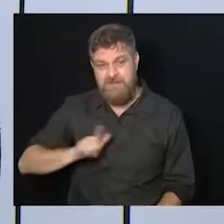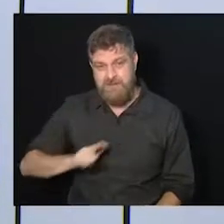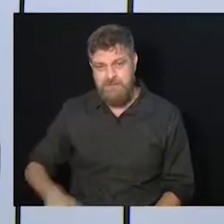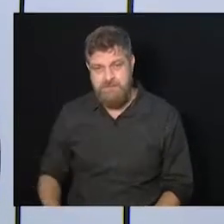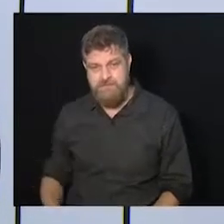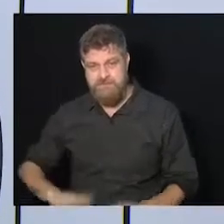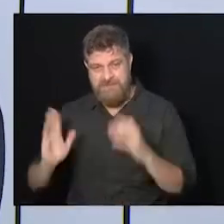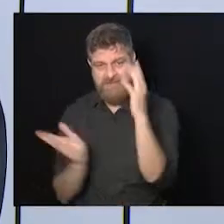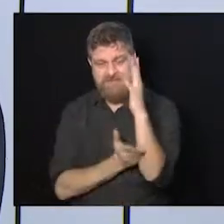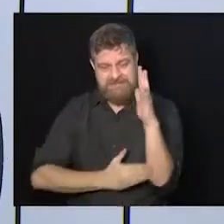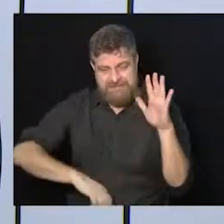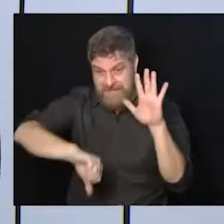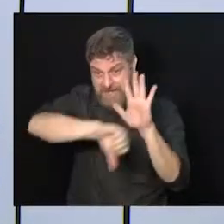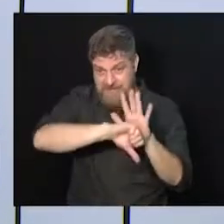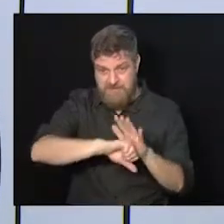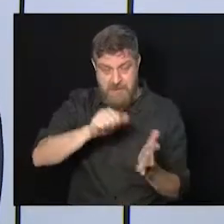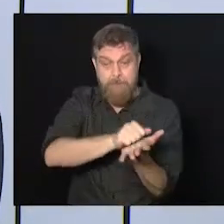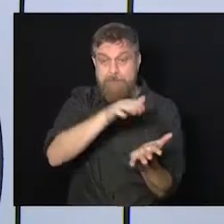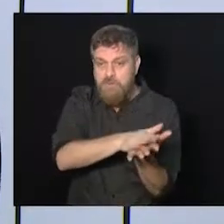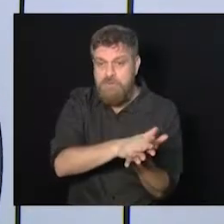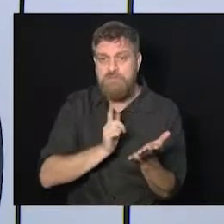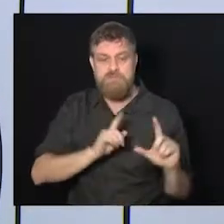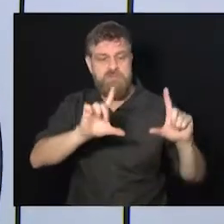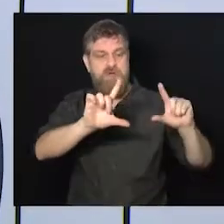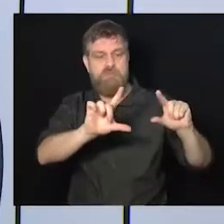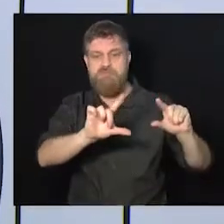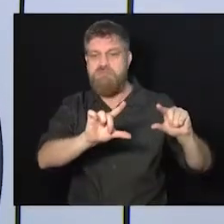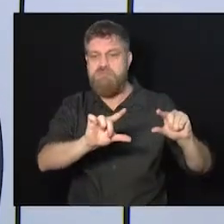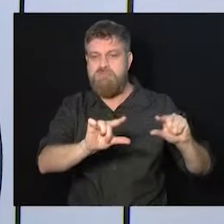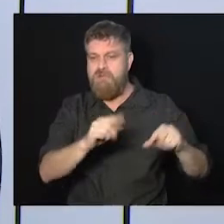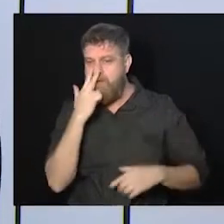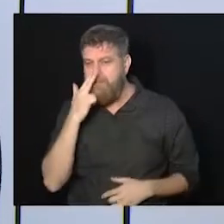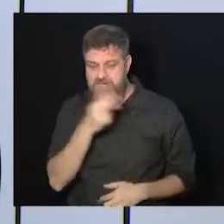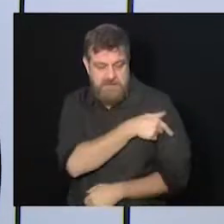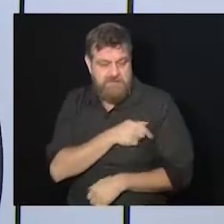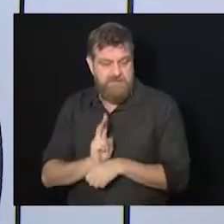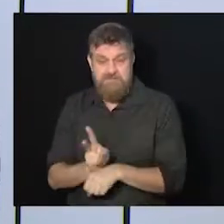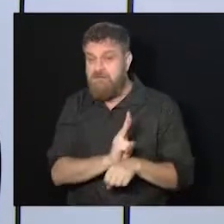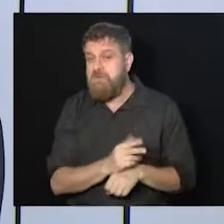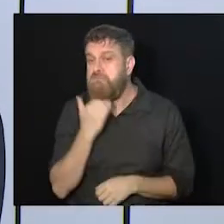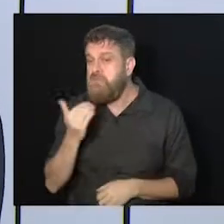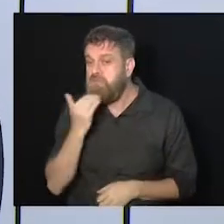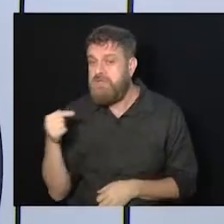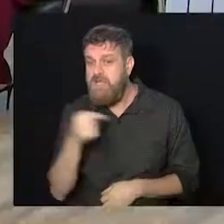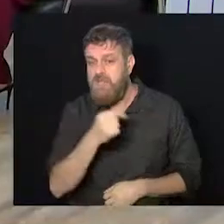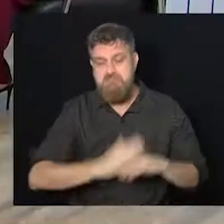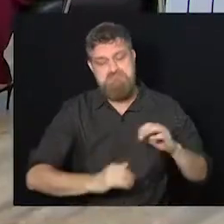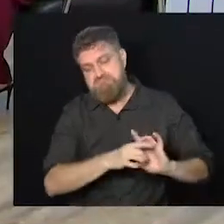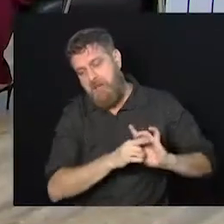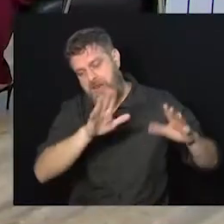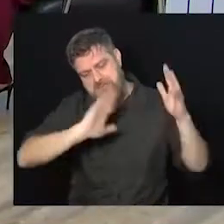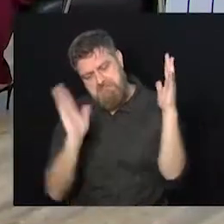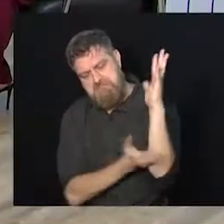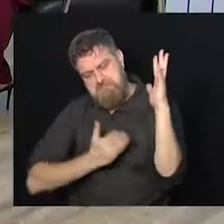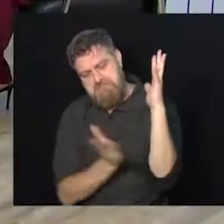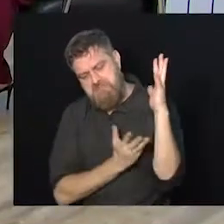essa prática caiu significativa nos últimos meses, né? Quer dizer, não tem fiscal, o pessoal está fazendo o que quer lá. E fora